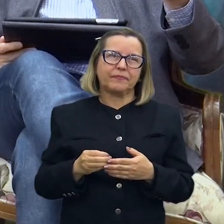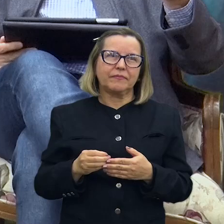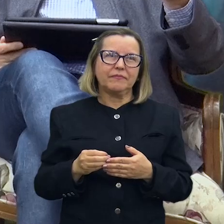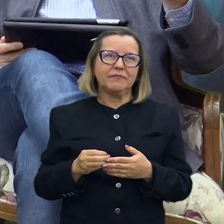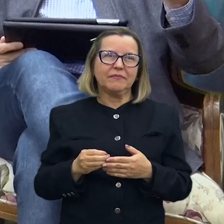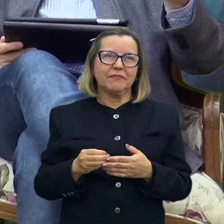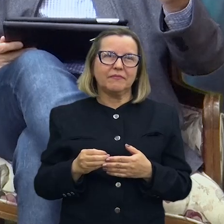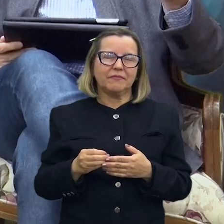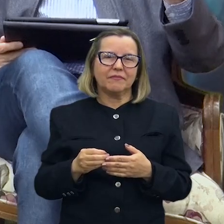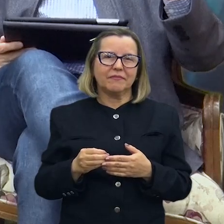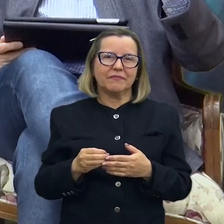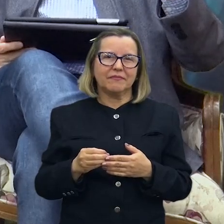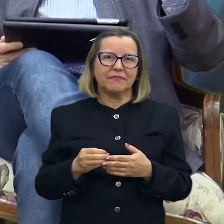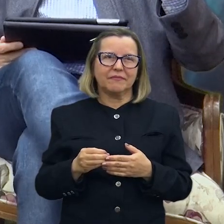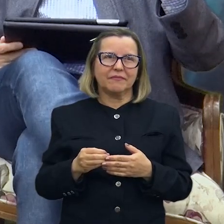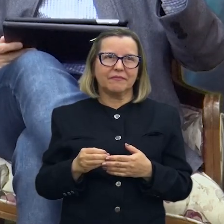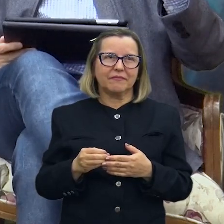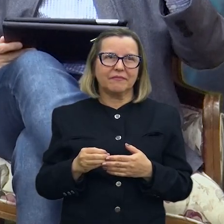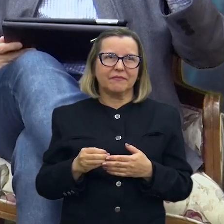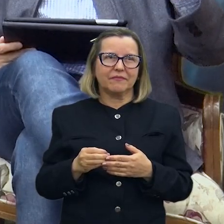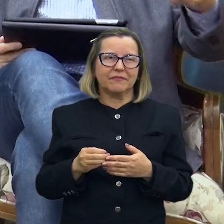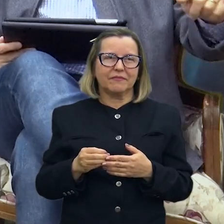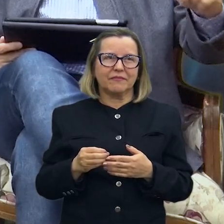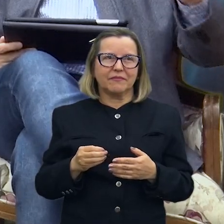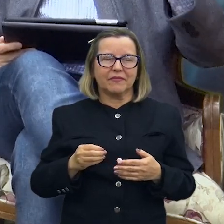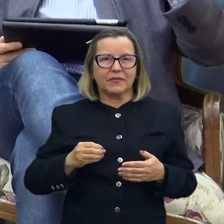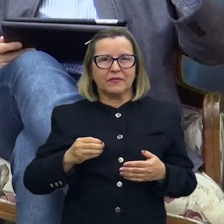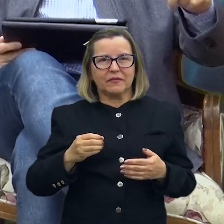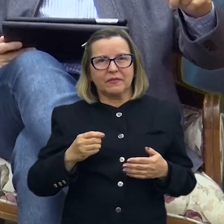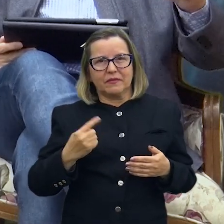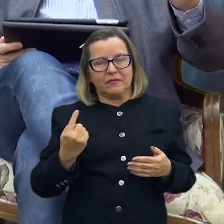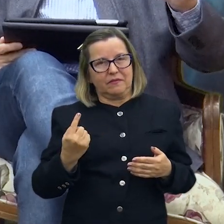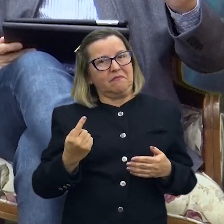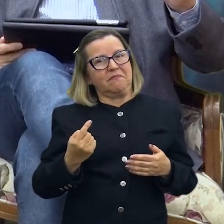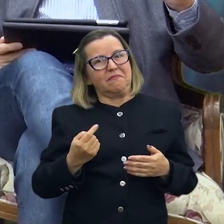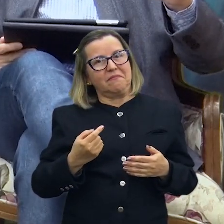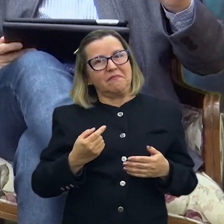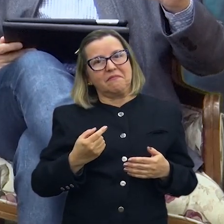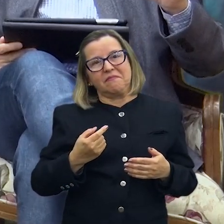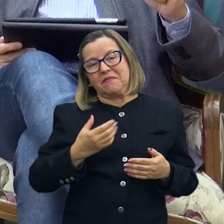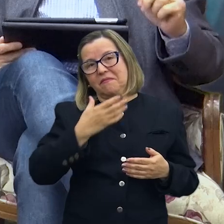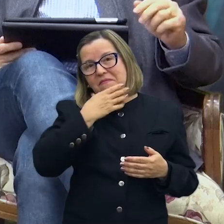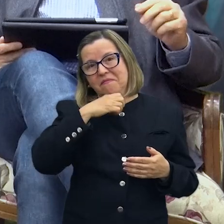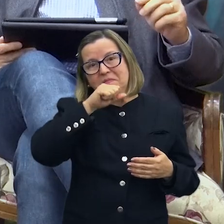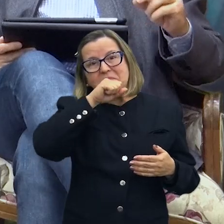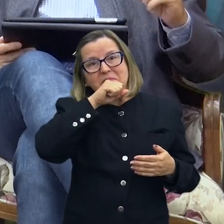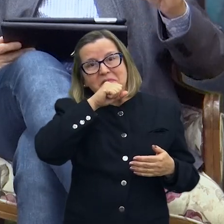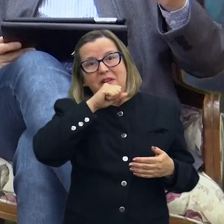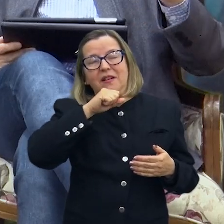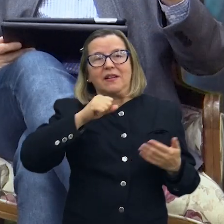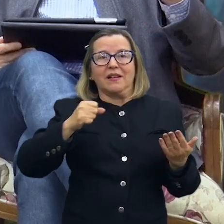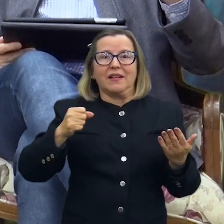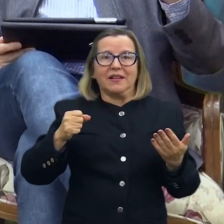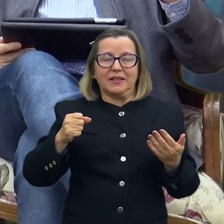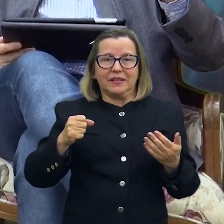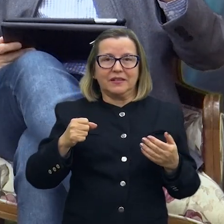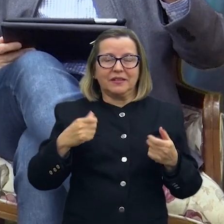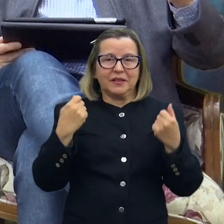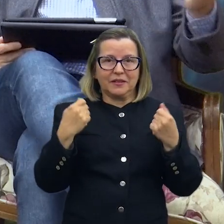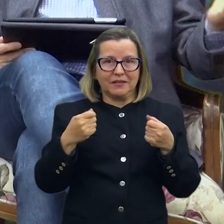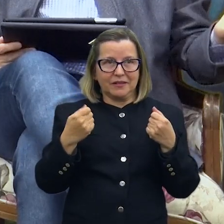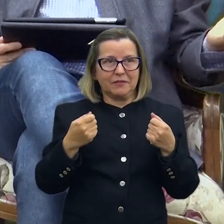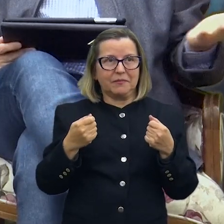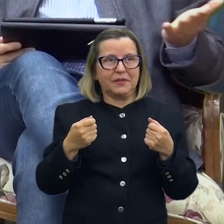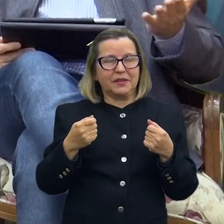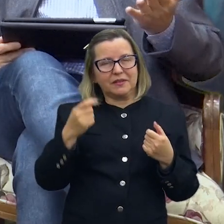às vezes, né? de um empreendedor, de um pai, né? Para que nós possamos